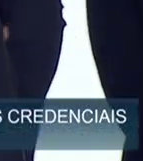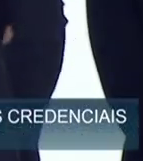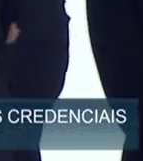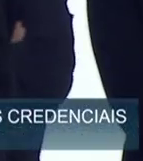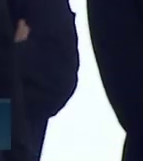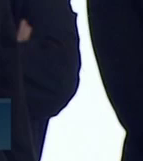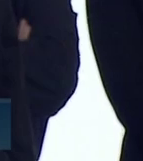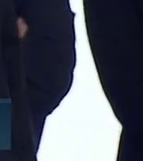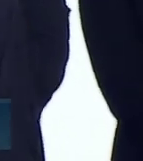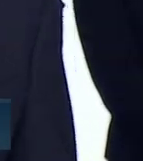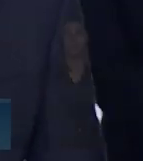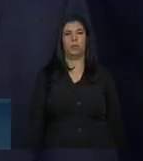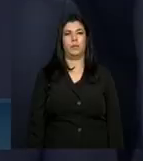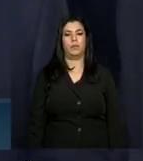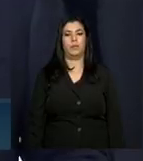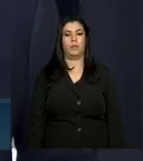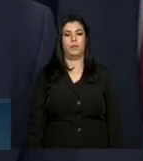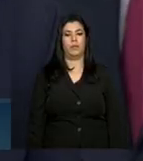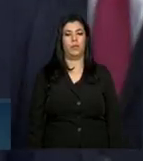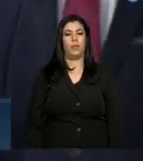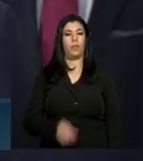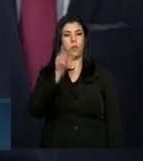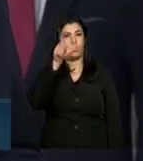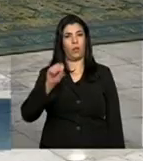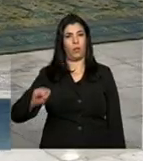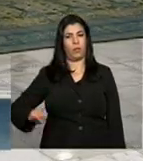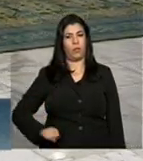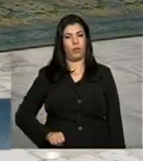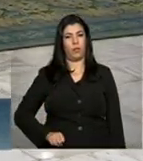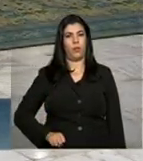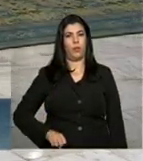Da Irlanda, Brian Glenn.